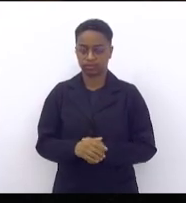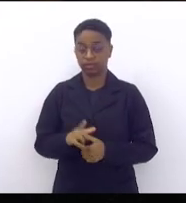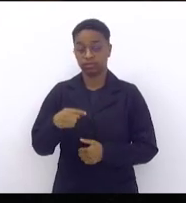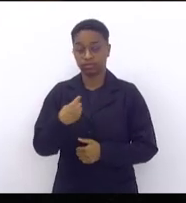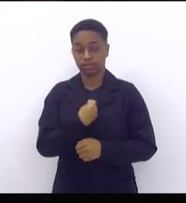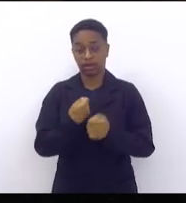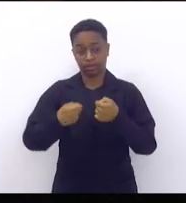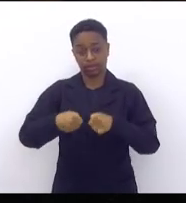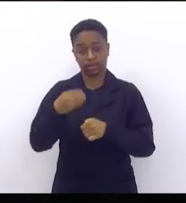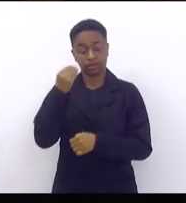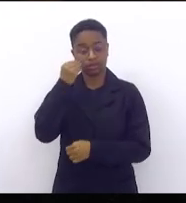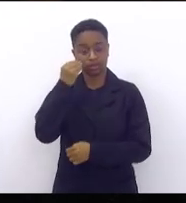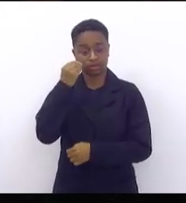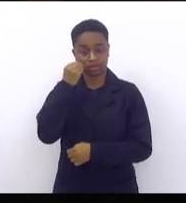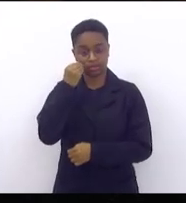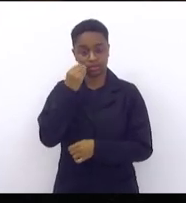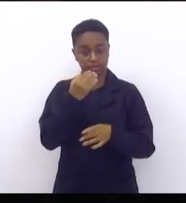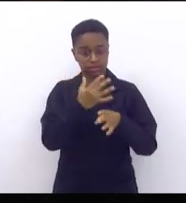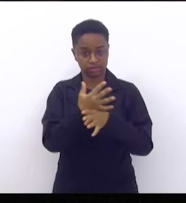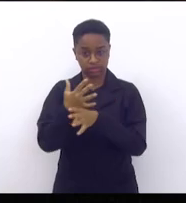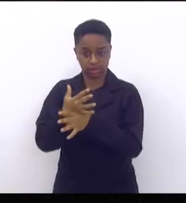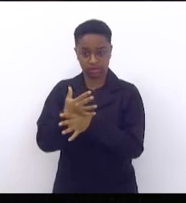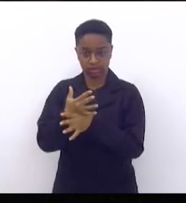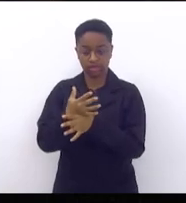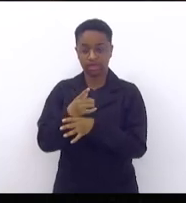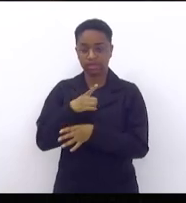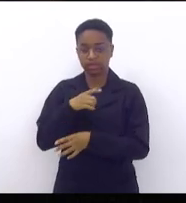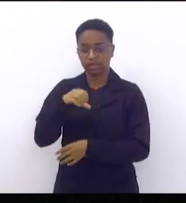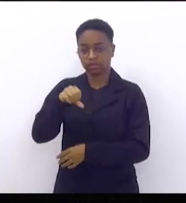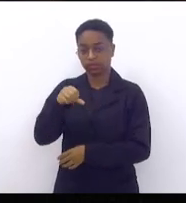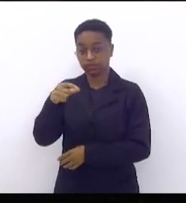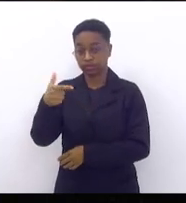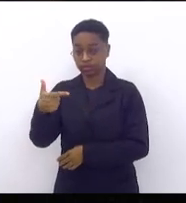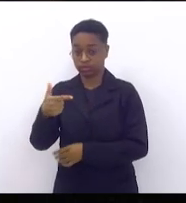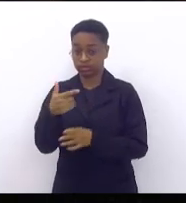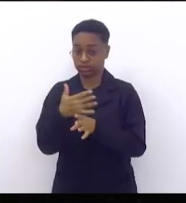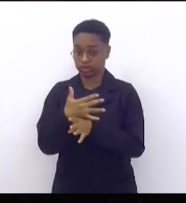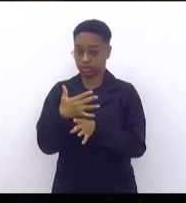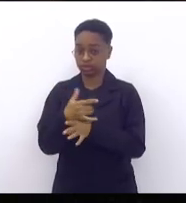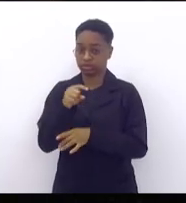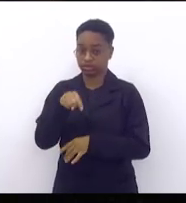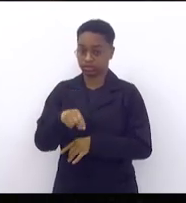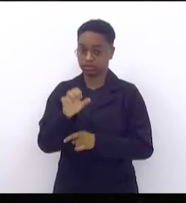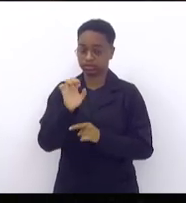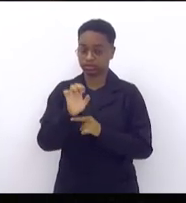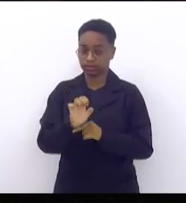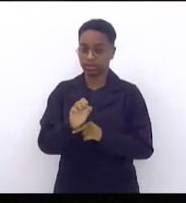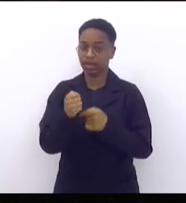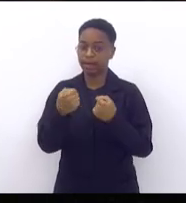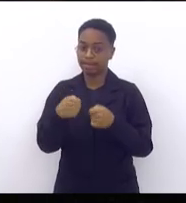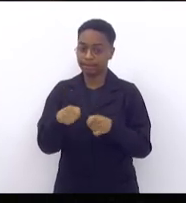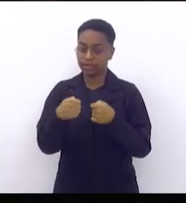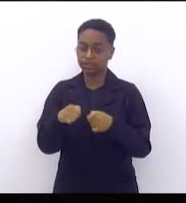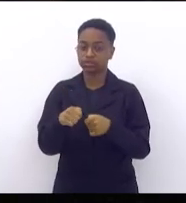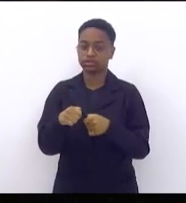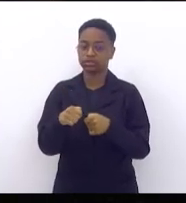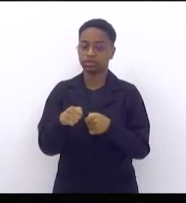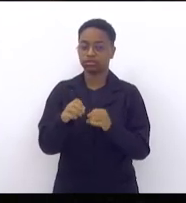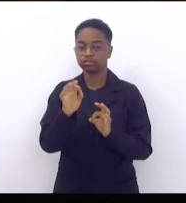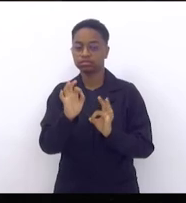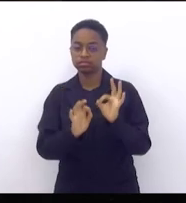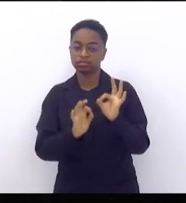as nossas cidades, né, nossa cidade dos nossos 92 municípios, se tornassem mais resilientes,